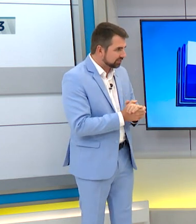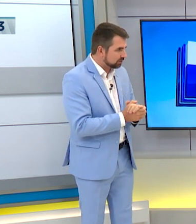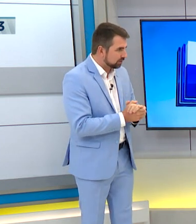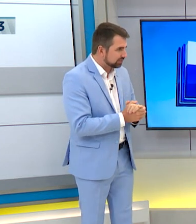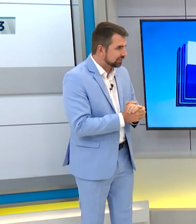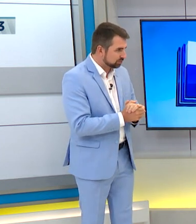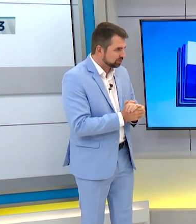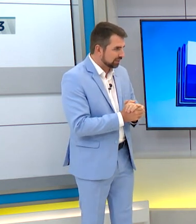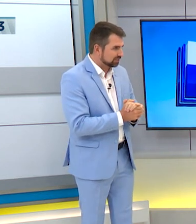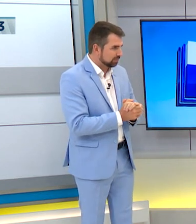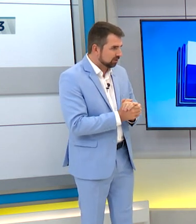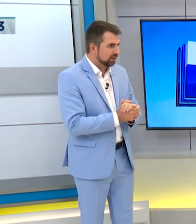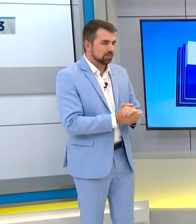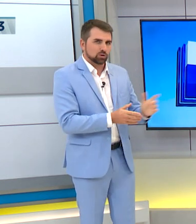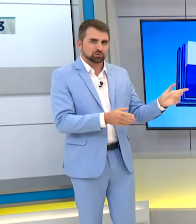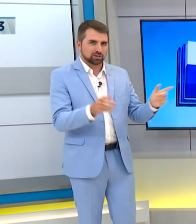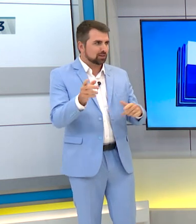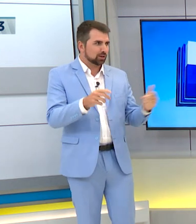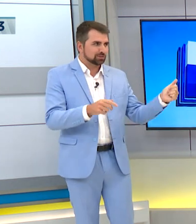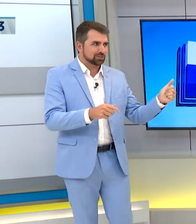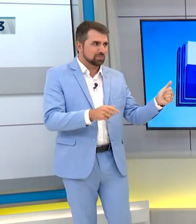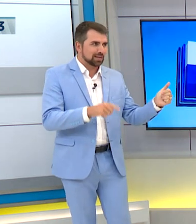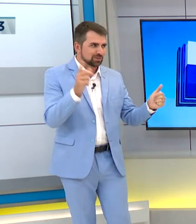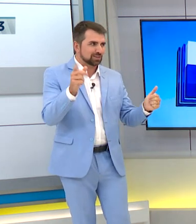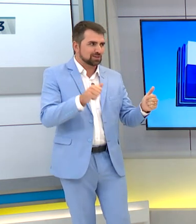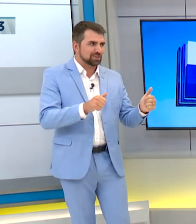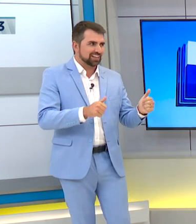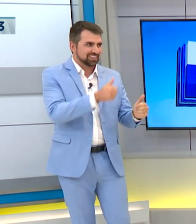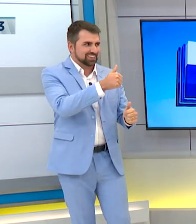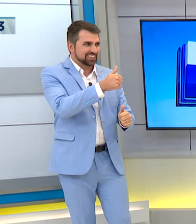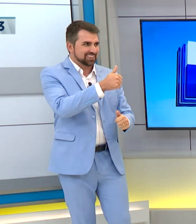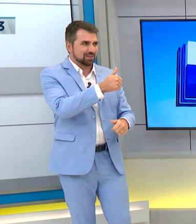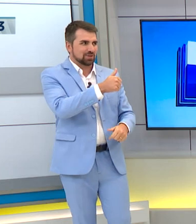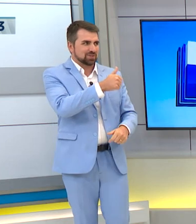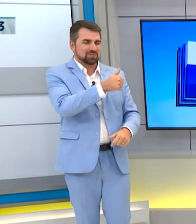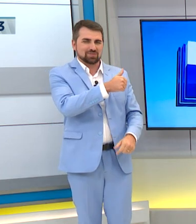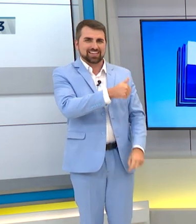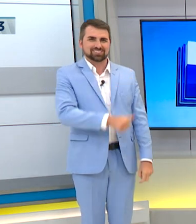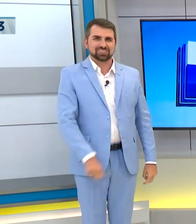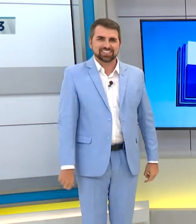Fernanda prazermente conhecer sucesso Tá bom boa sorte agora no ensino médio né ano que vem tá bom um abraço valeu